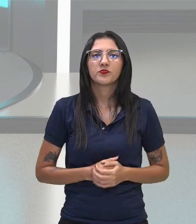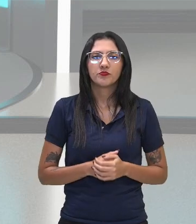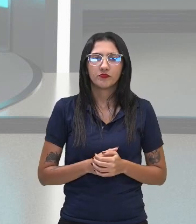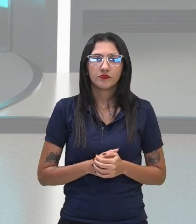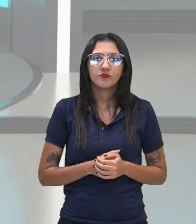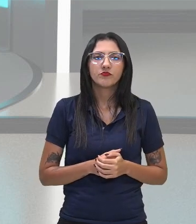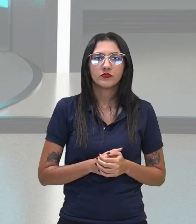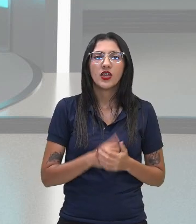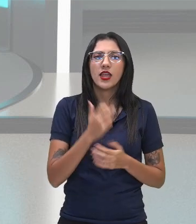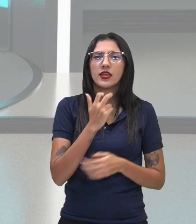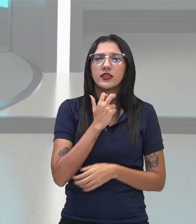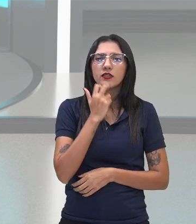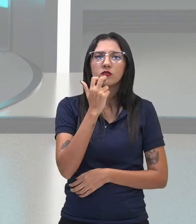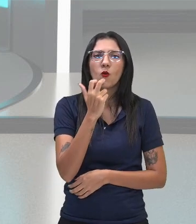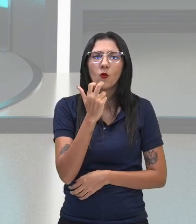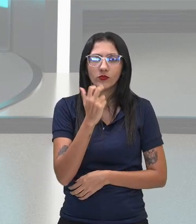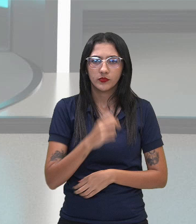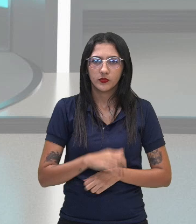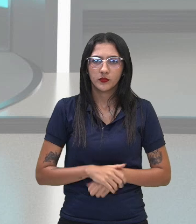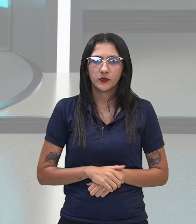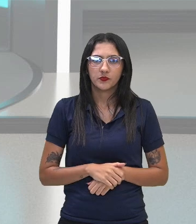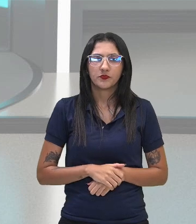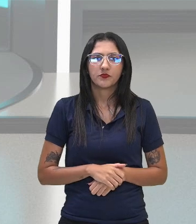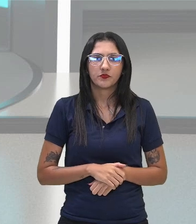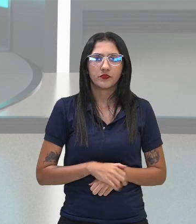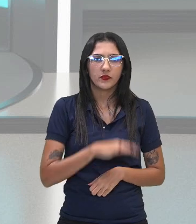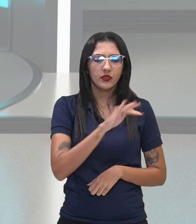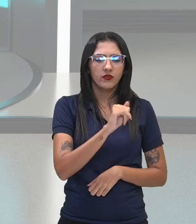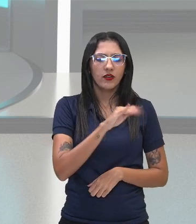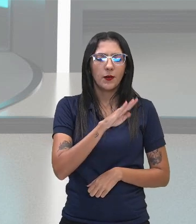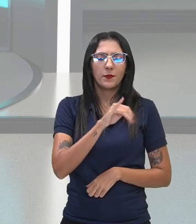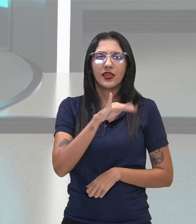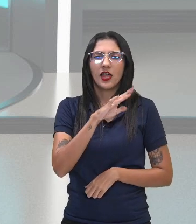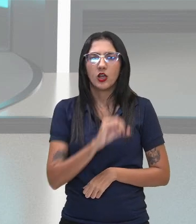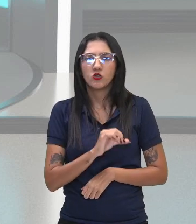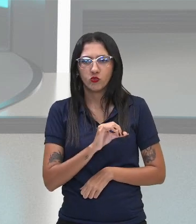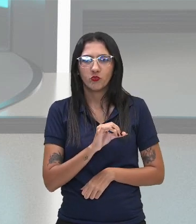alta voz, Fabiano, você é um homem.